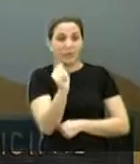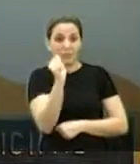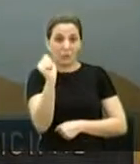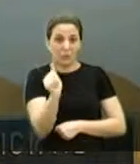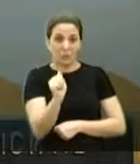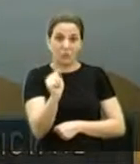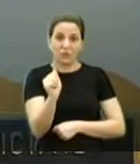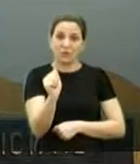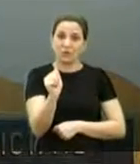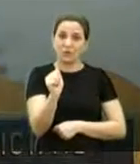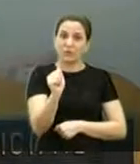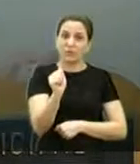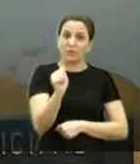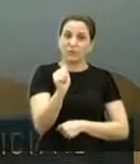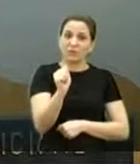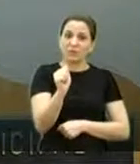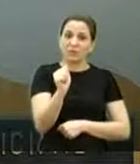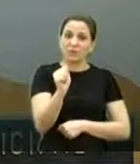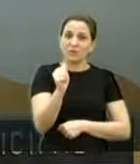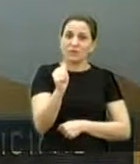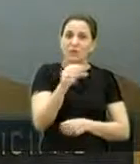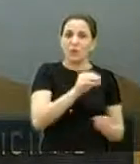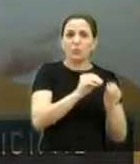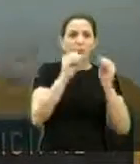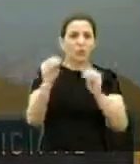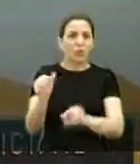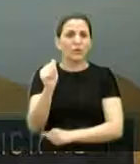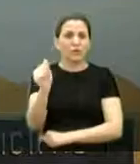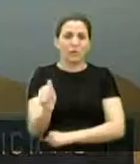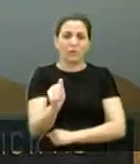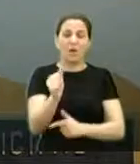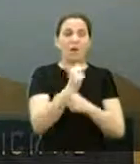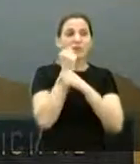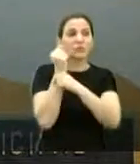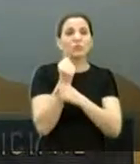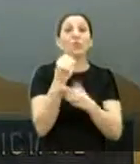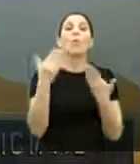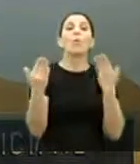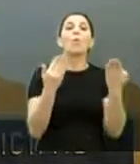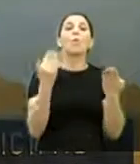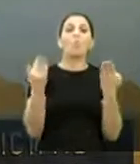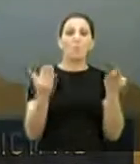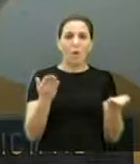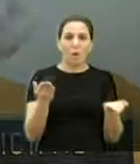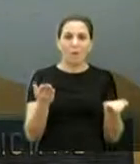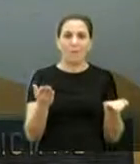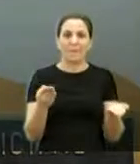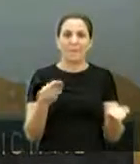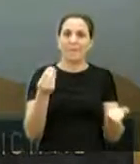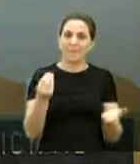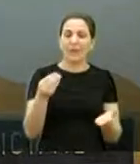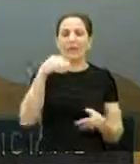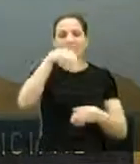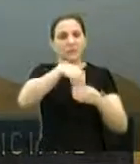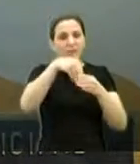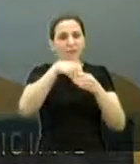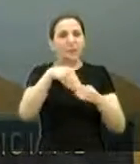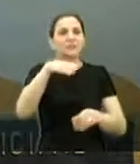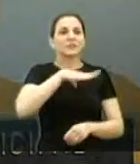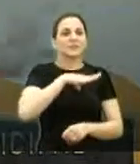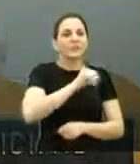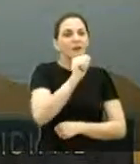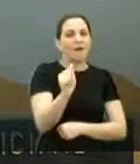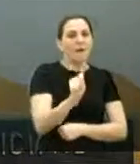e, de repente, ele pode não estar mais aqui. Né? Então, qual é a garantia? Eu quero saber se todos os candidatos eleitos, tanto da nossa